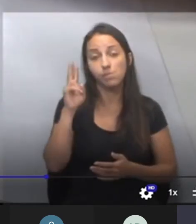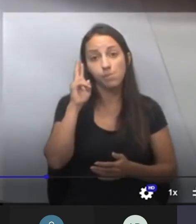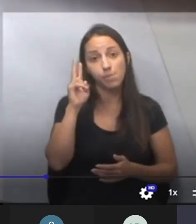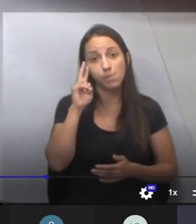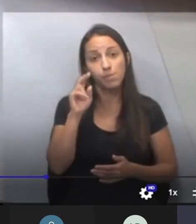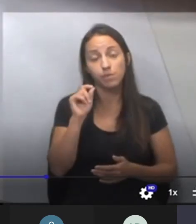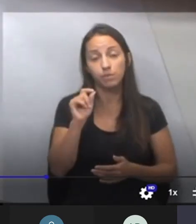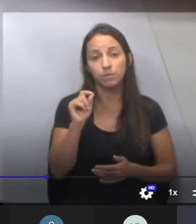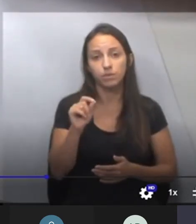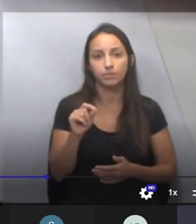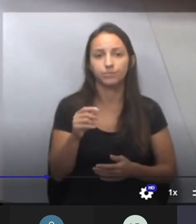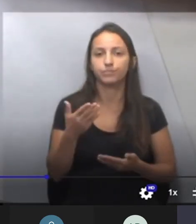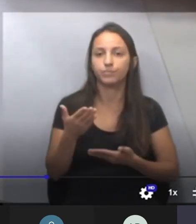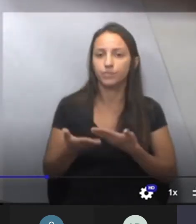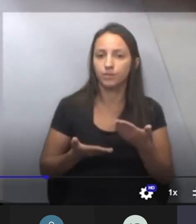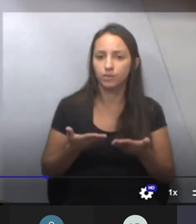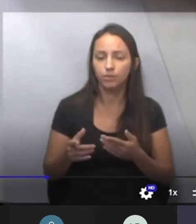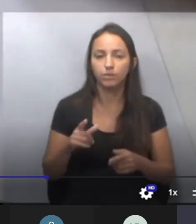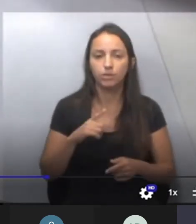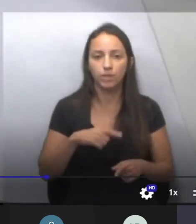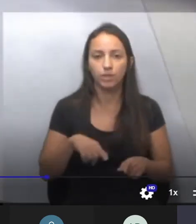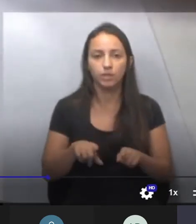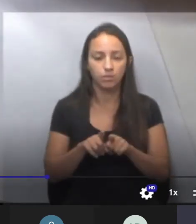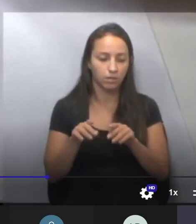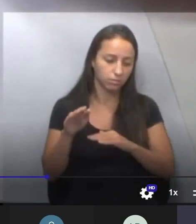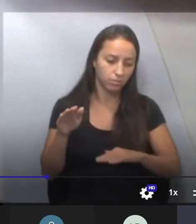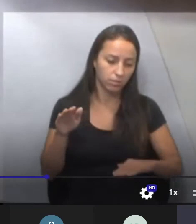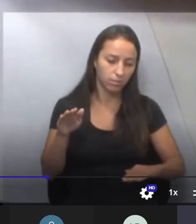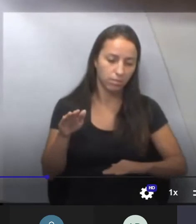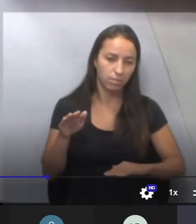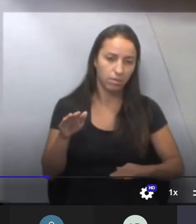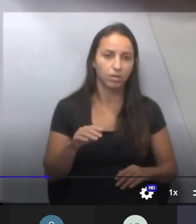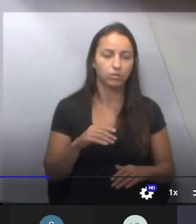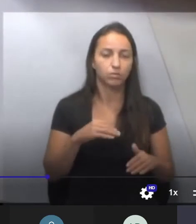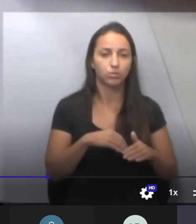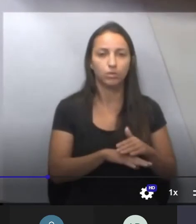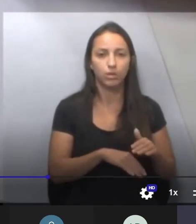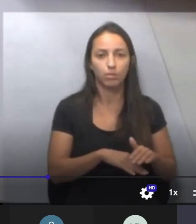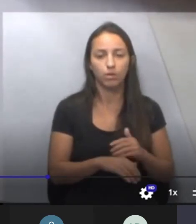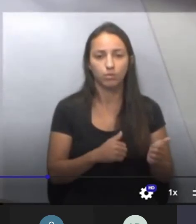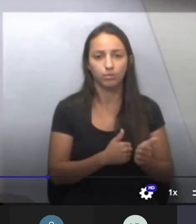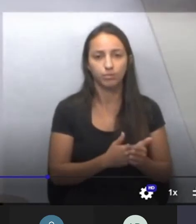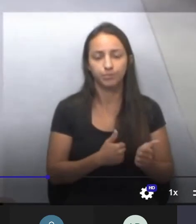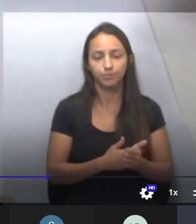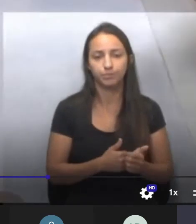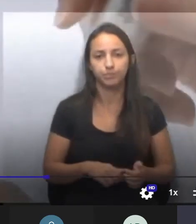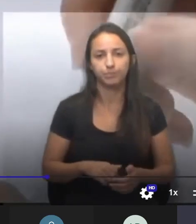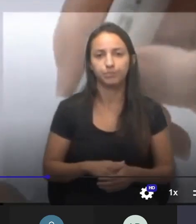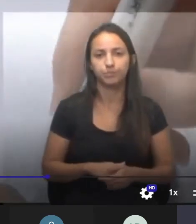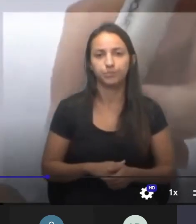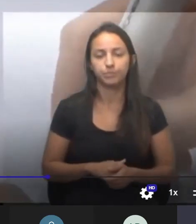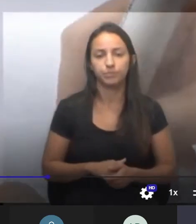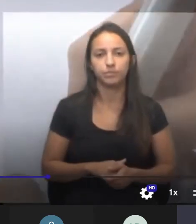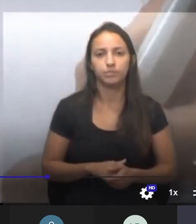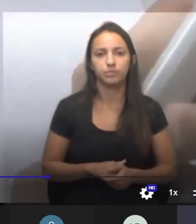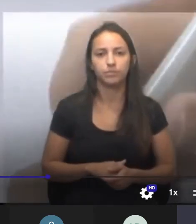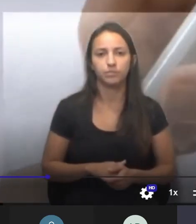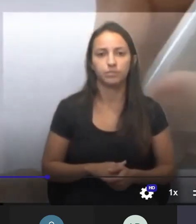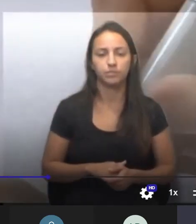Lembrando que serviço ainda tem aqui embaixo nos depósitos. Depósitos e despejos.